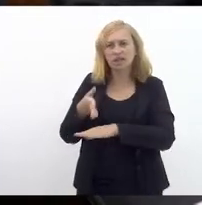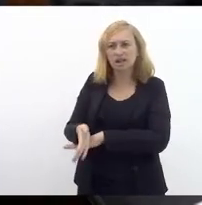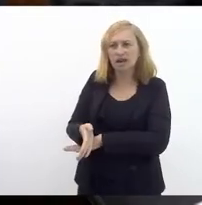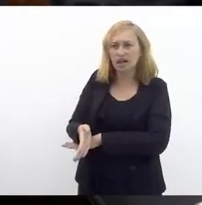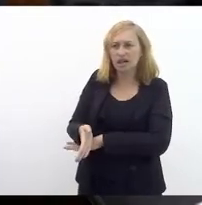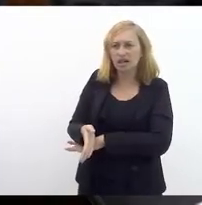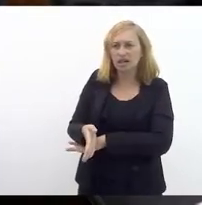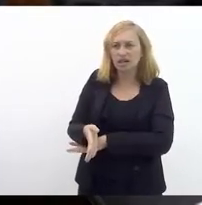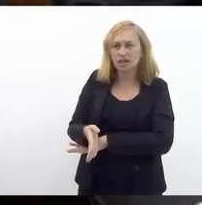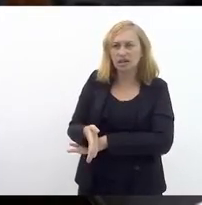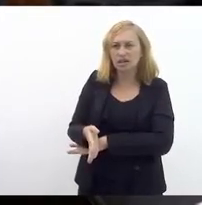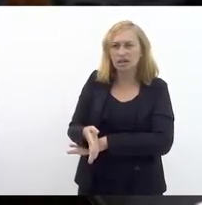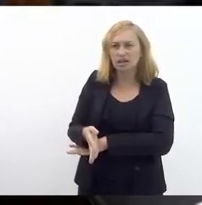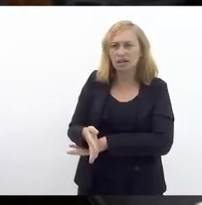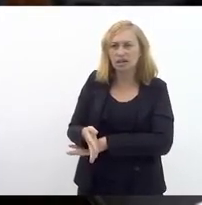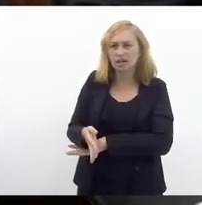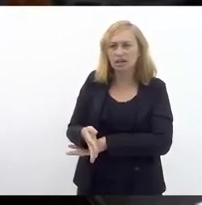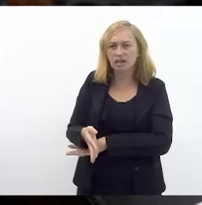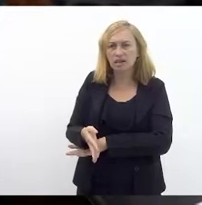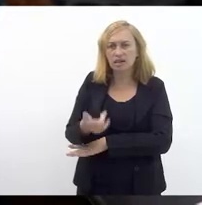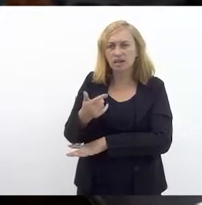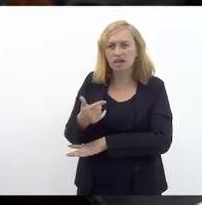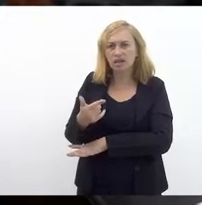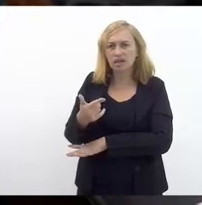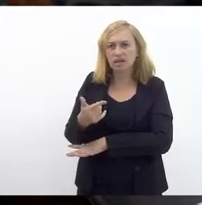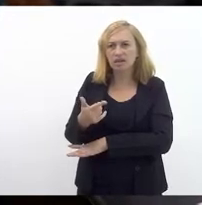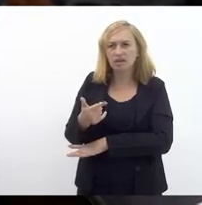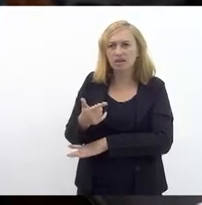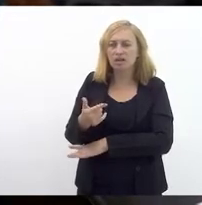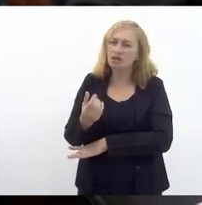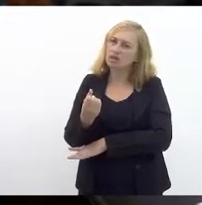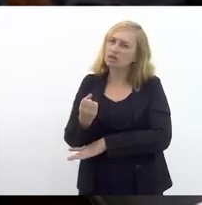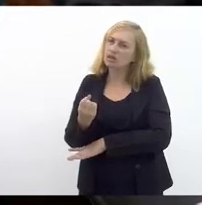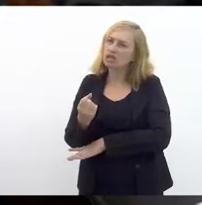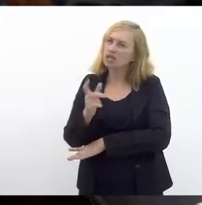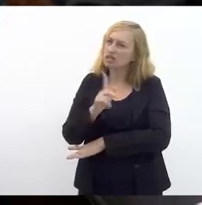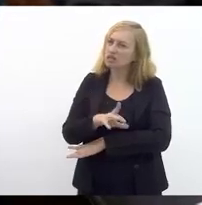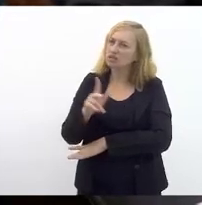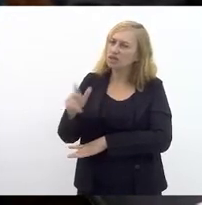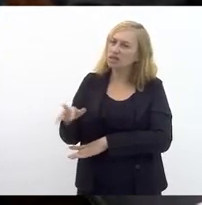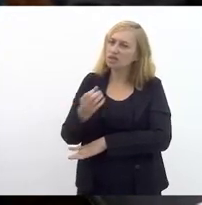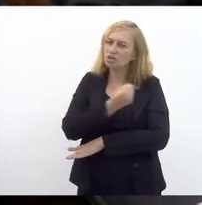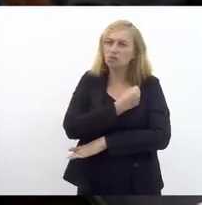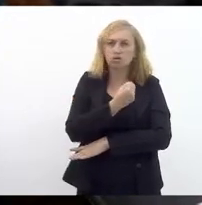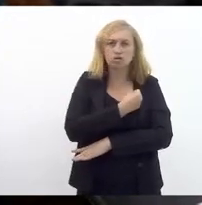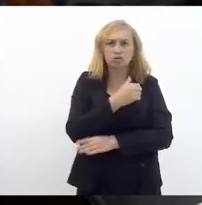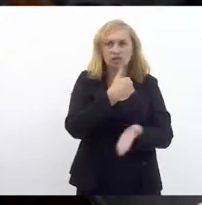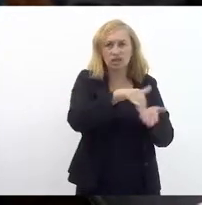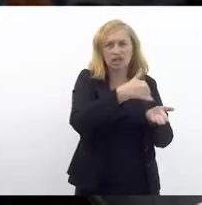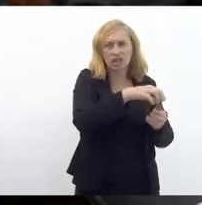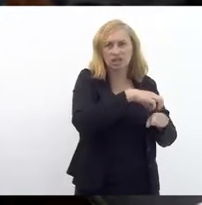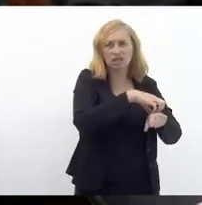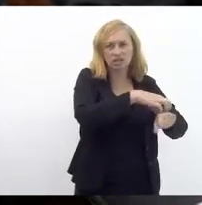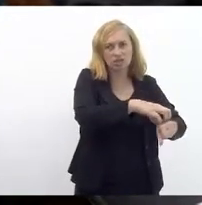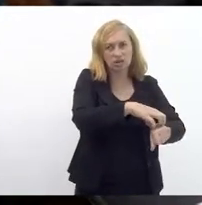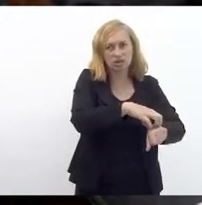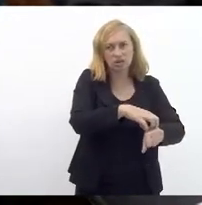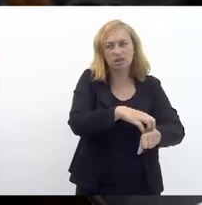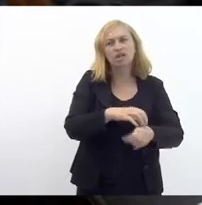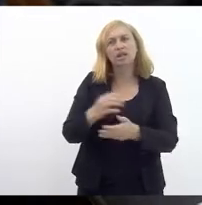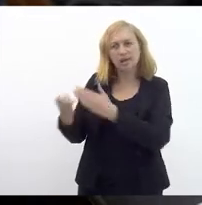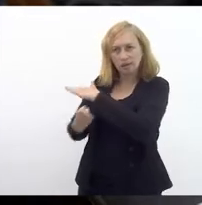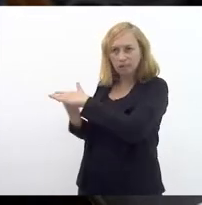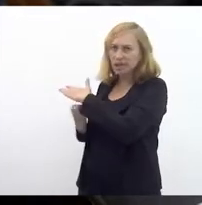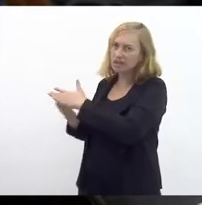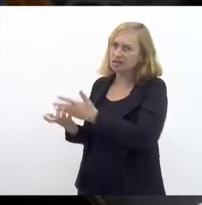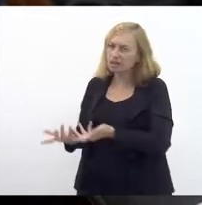aferir a divergência que tem entre os números da Secretaria de Transporte e a Secretaria e a concessionária.